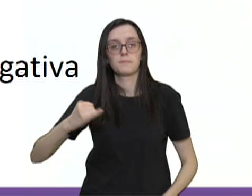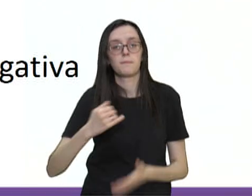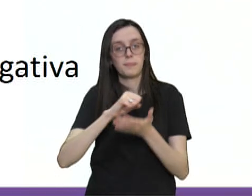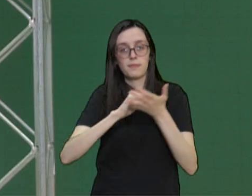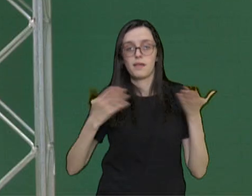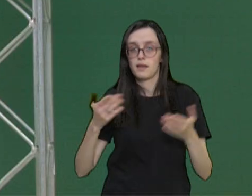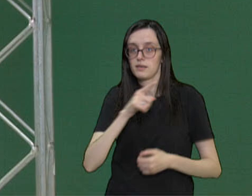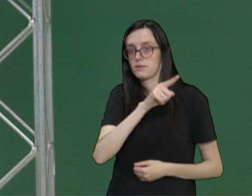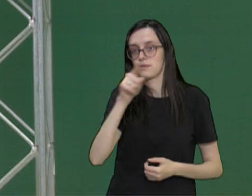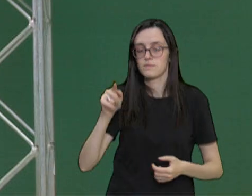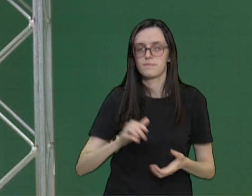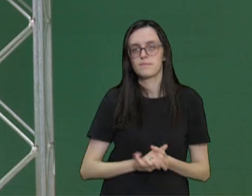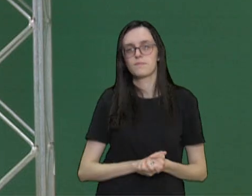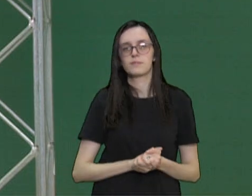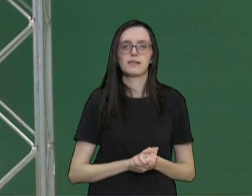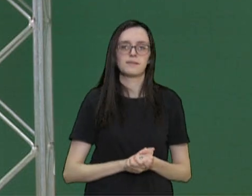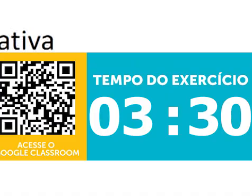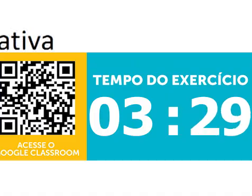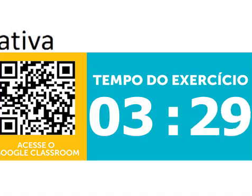Exercício para vocês agora.